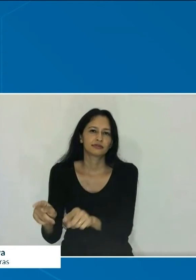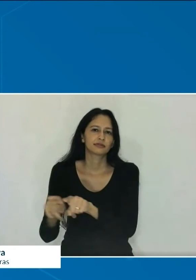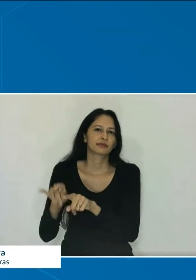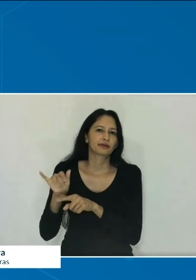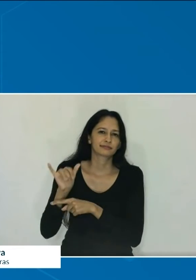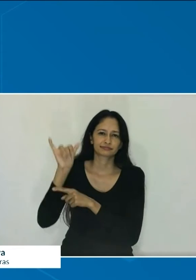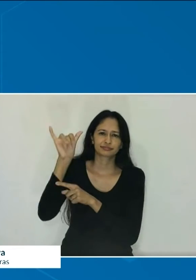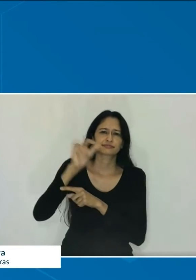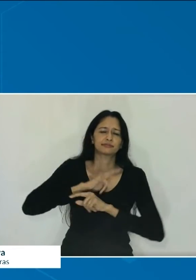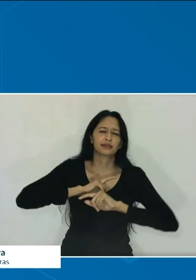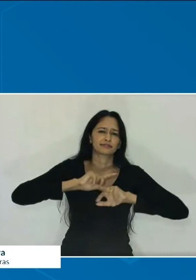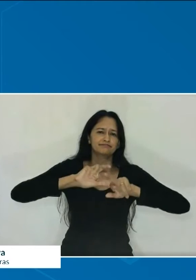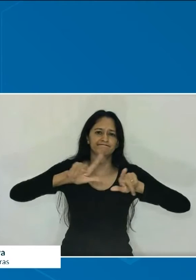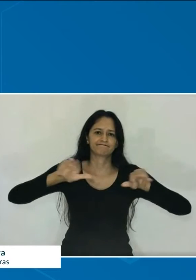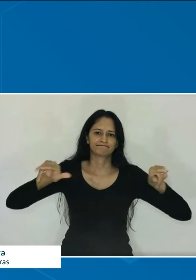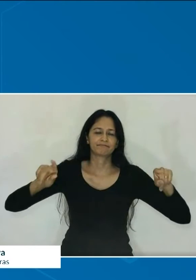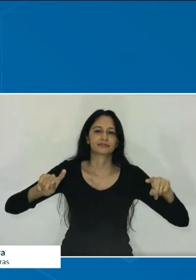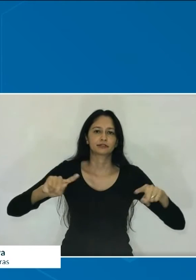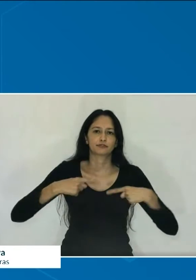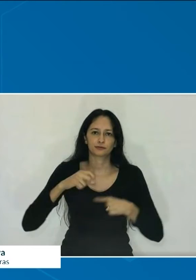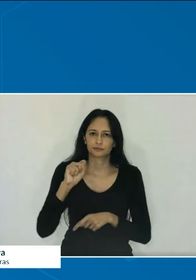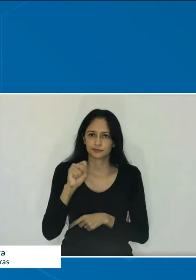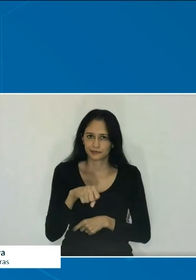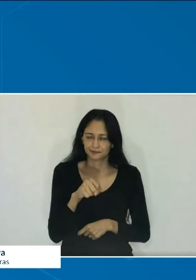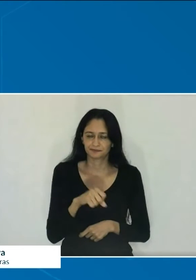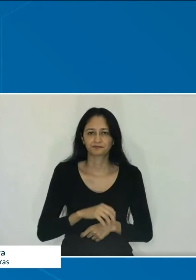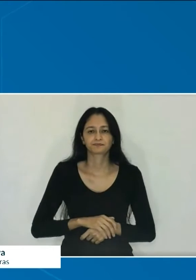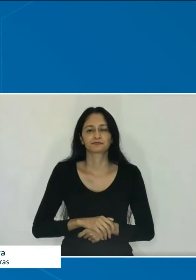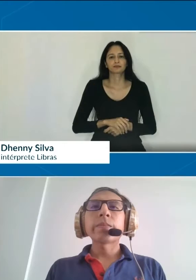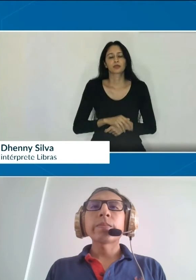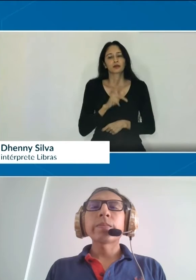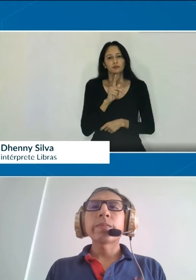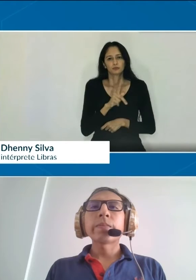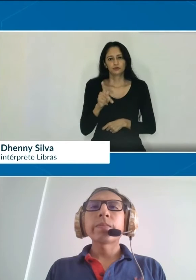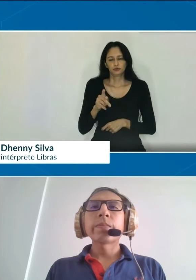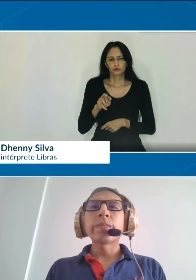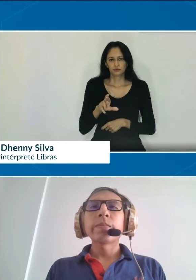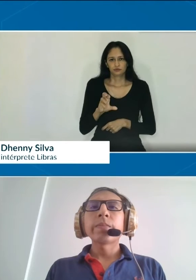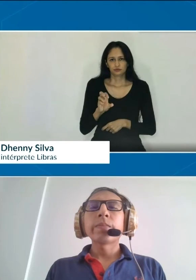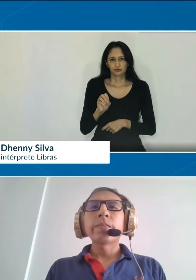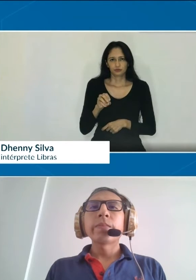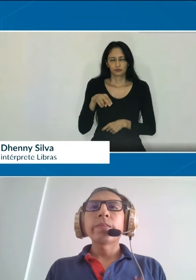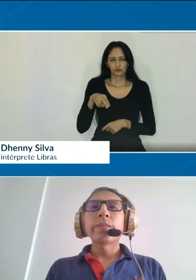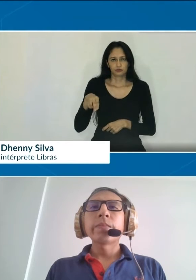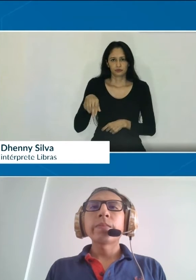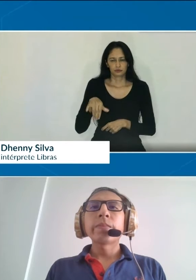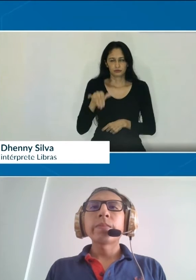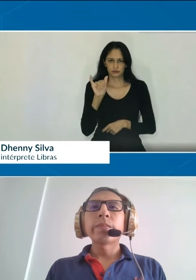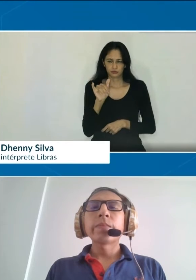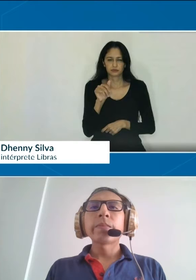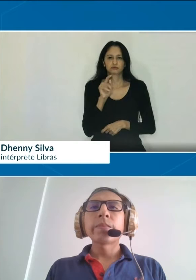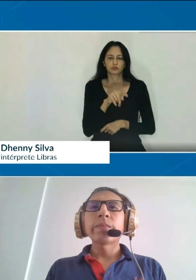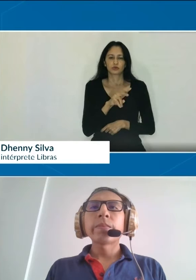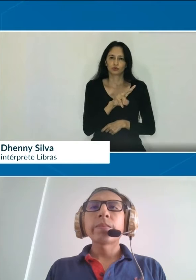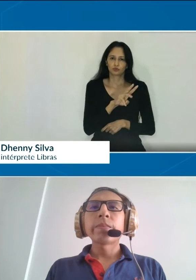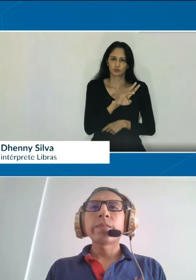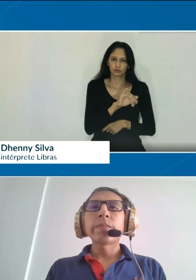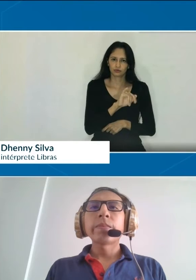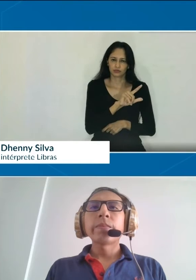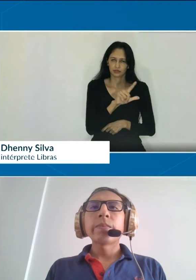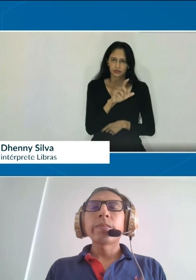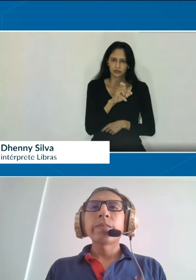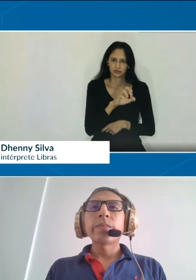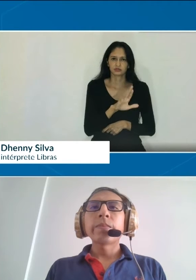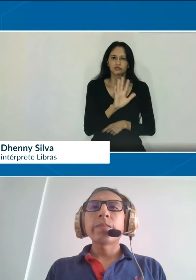desafios. Perfeito. Bom, professor Rony, o professor Willer trouxe aí o problema que a gente